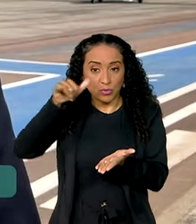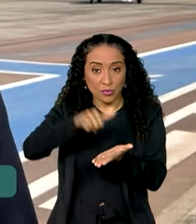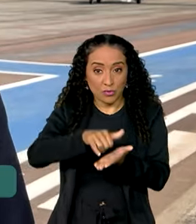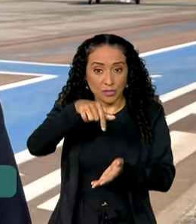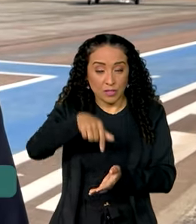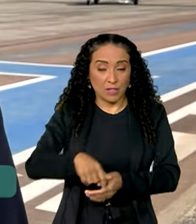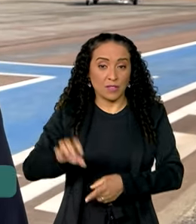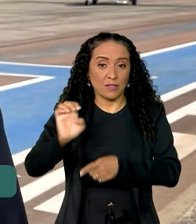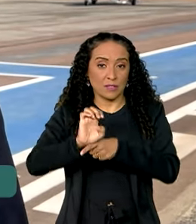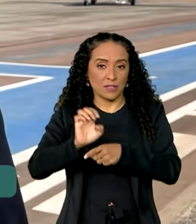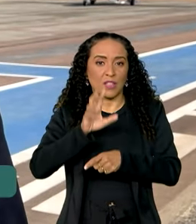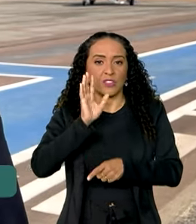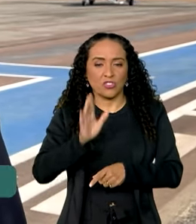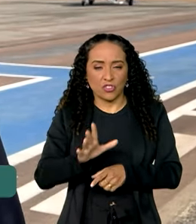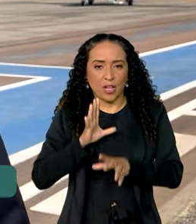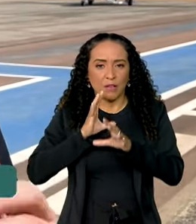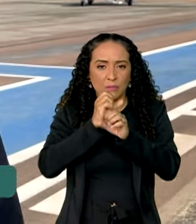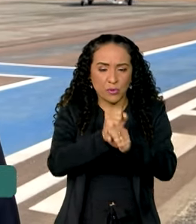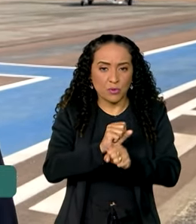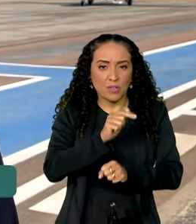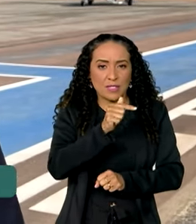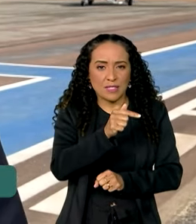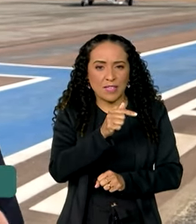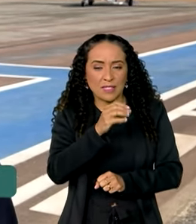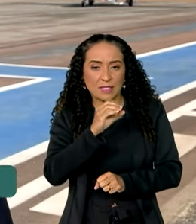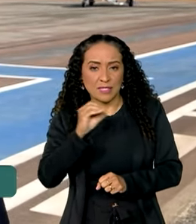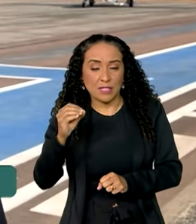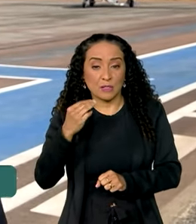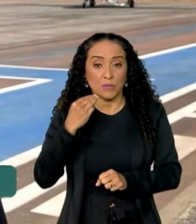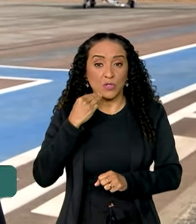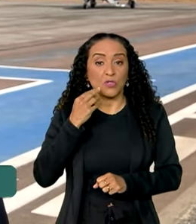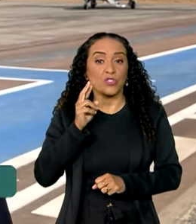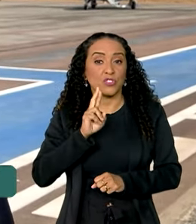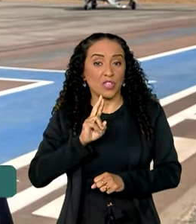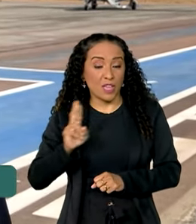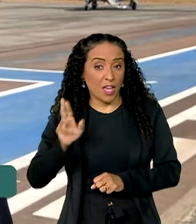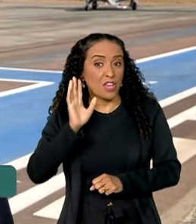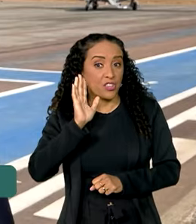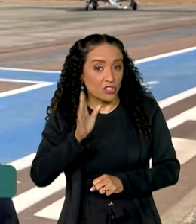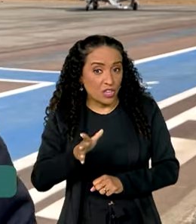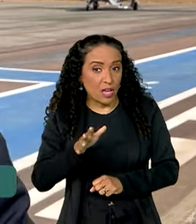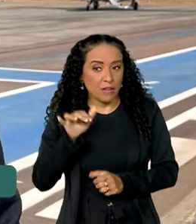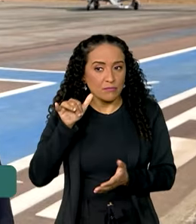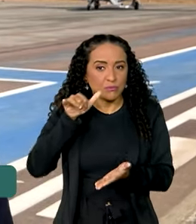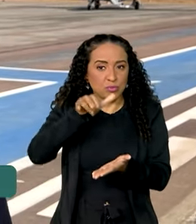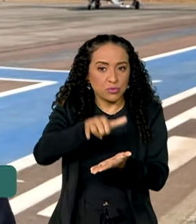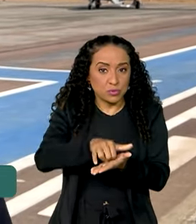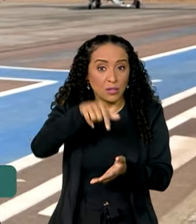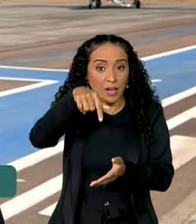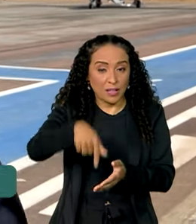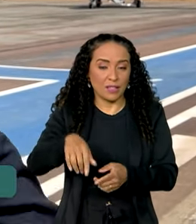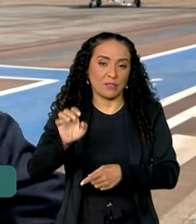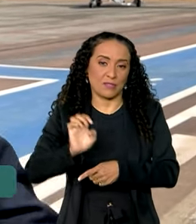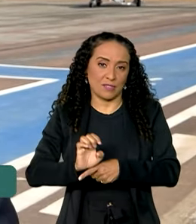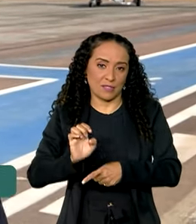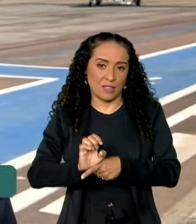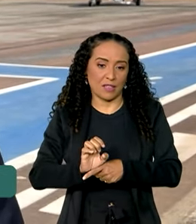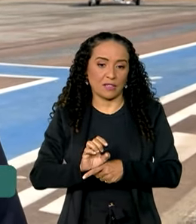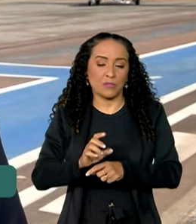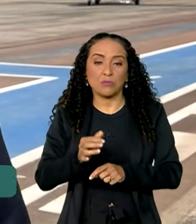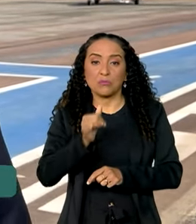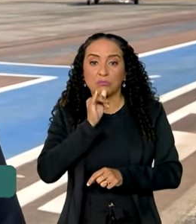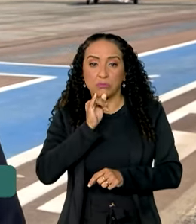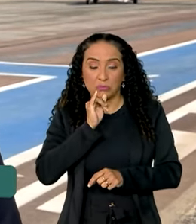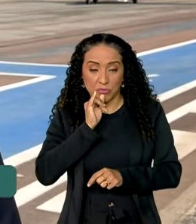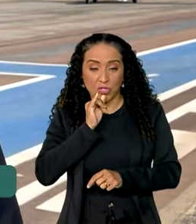Estado já se vão Agora quase 700 milhões deais em aeroportos aqui no estado A exemplo